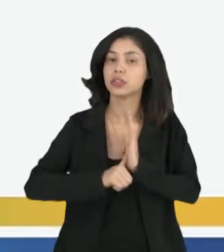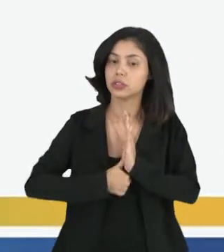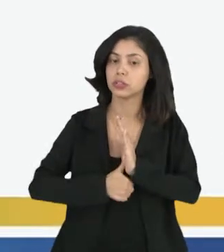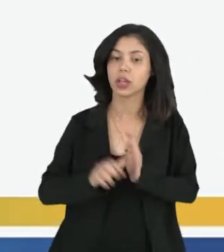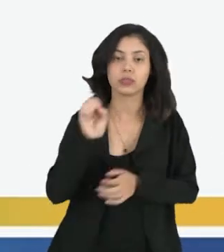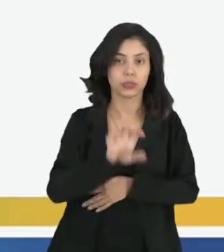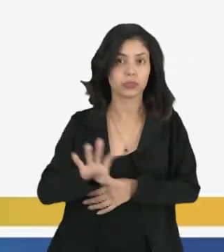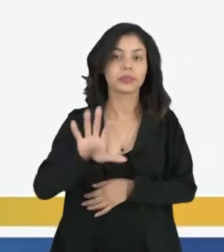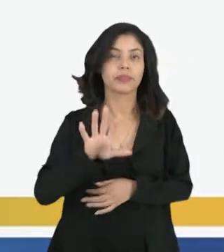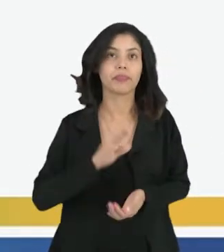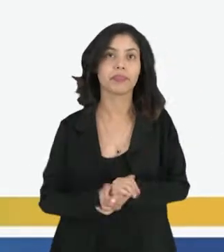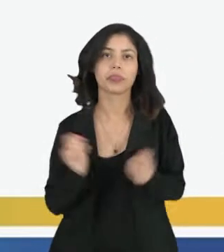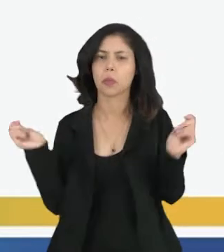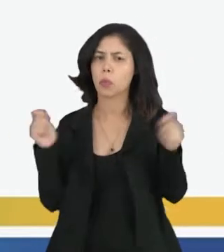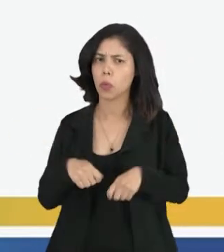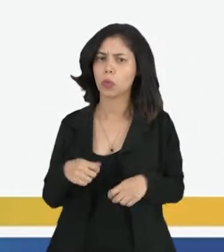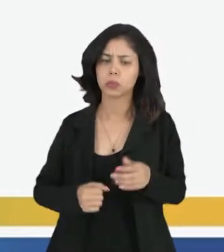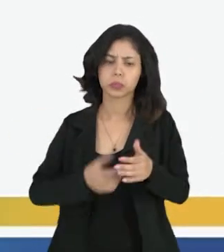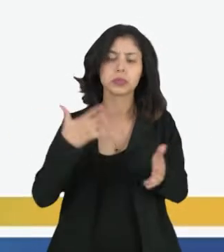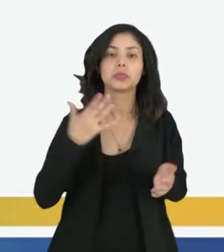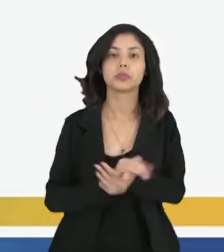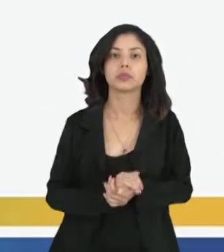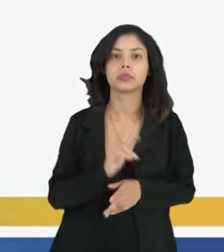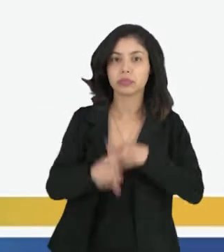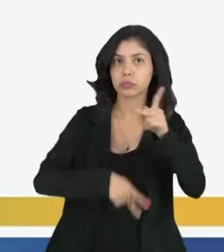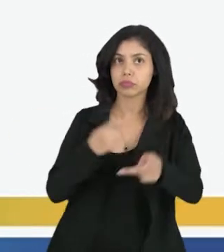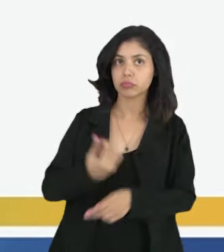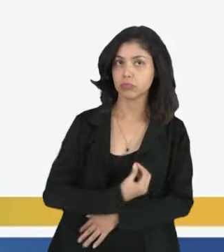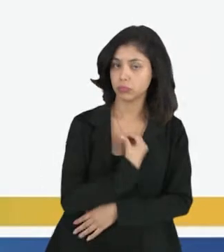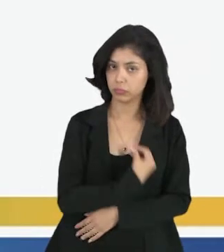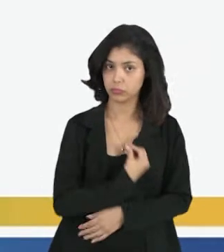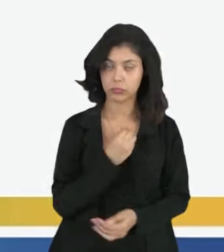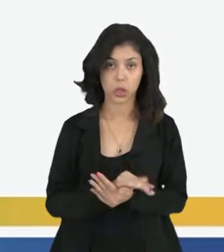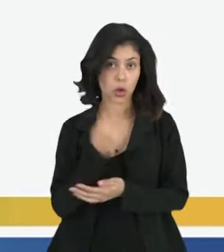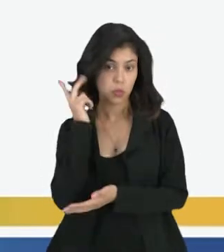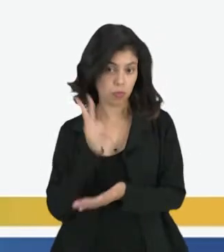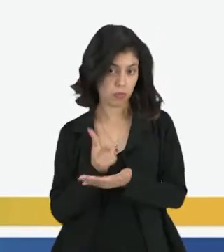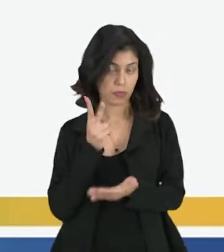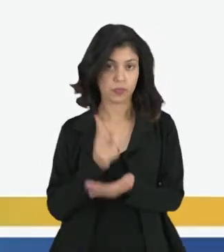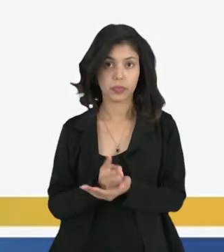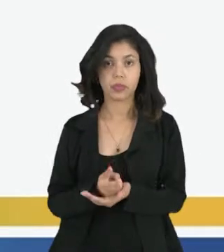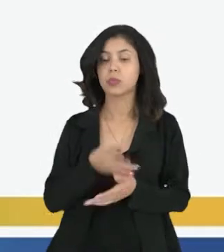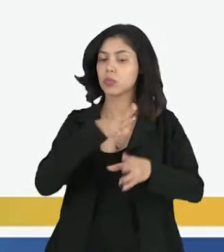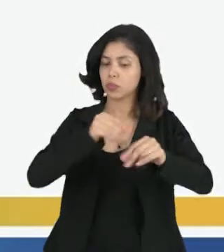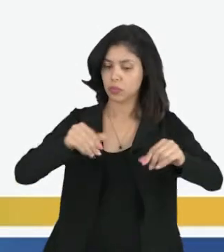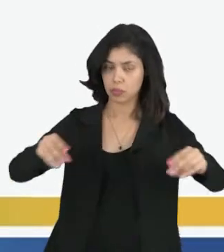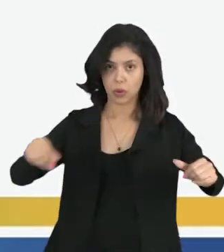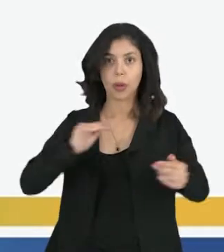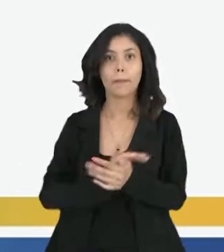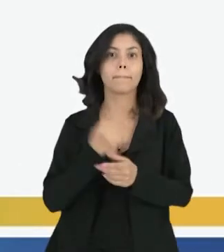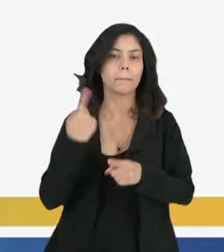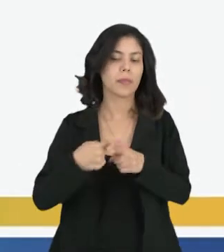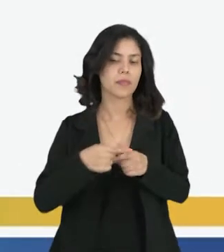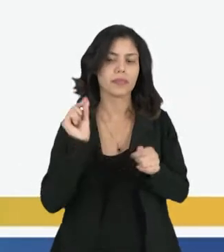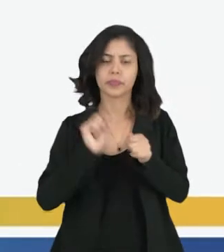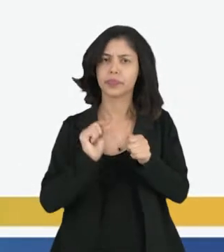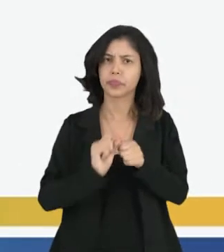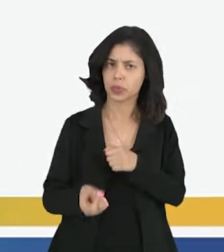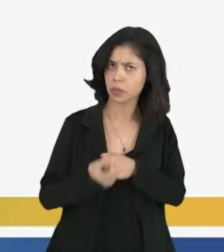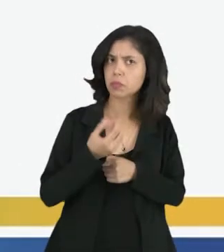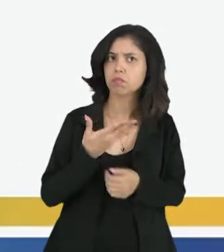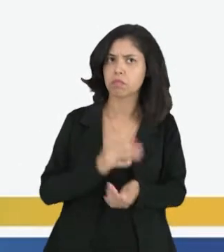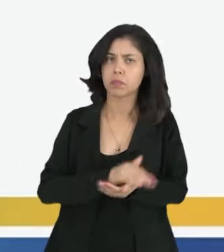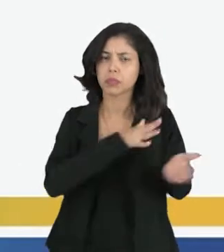identidade europeia, pois são muitos povos e modos de vida em um mesmo território, o que faz dela